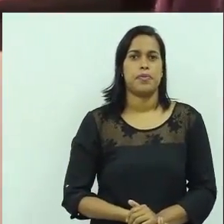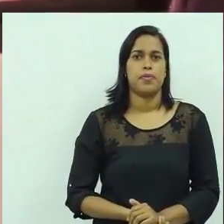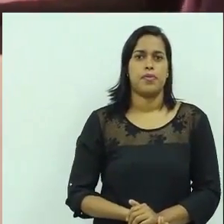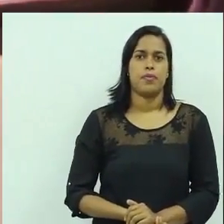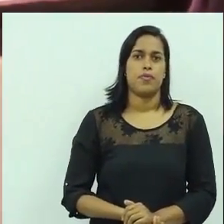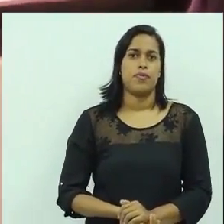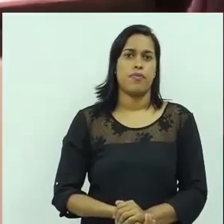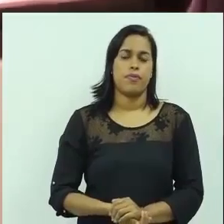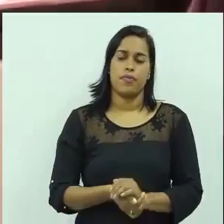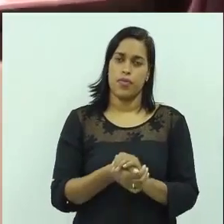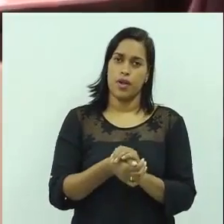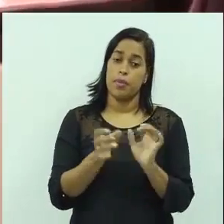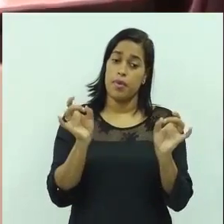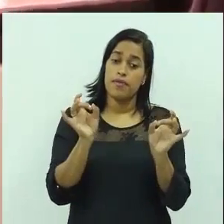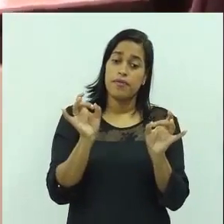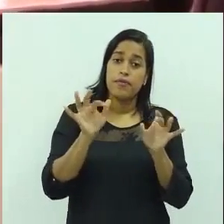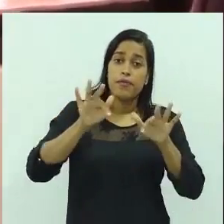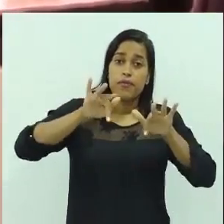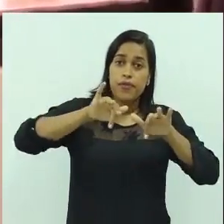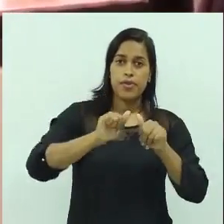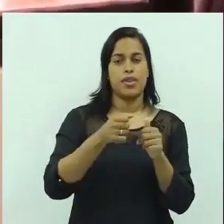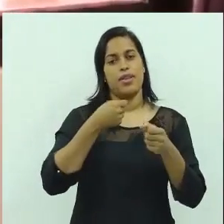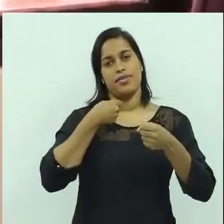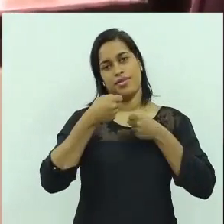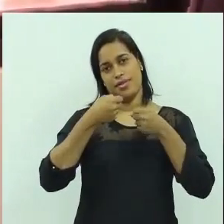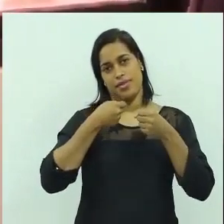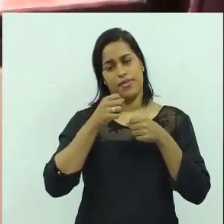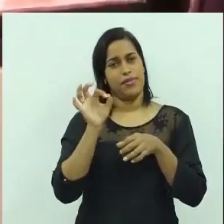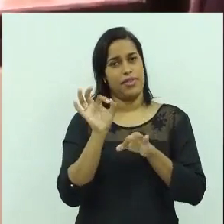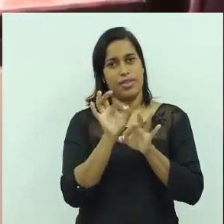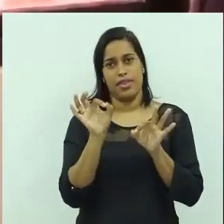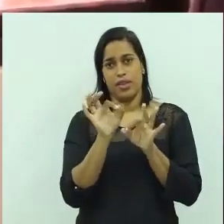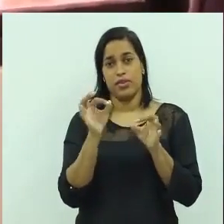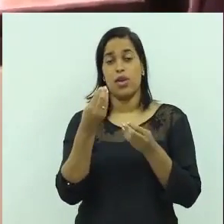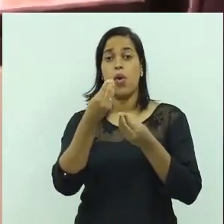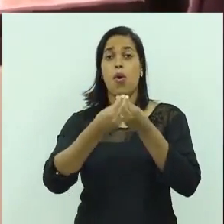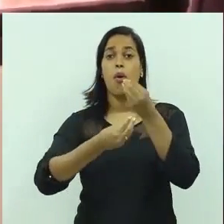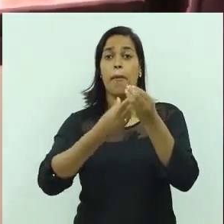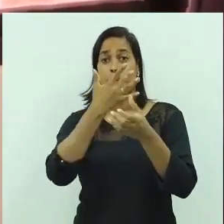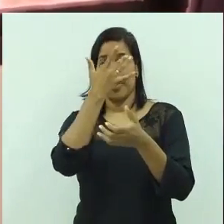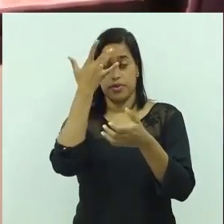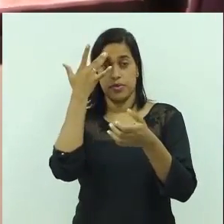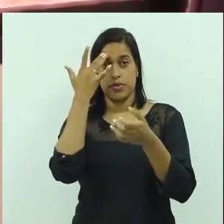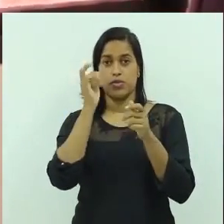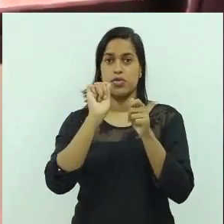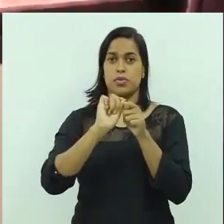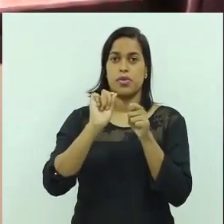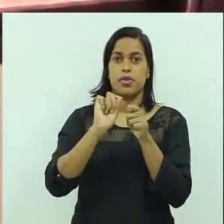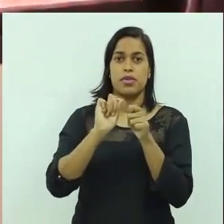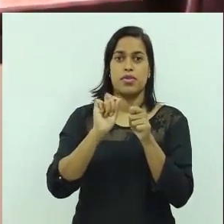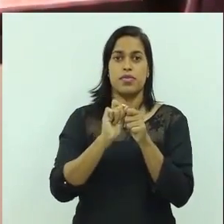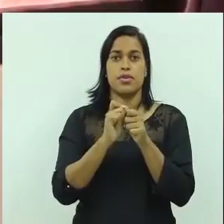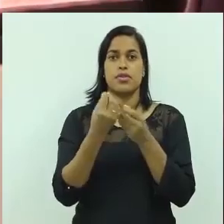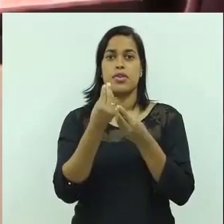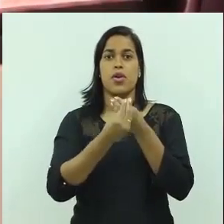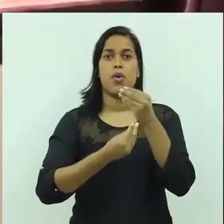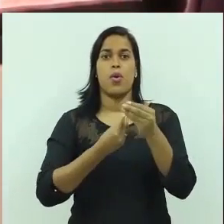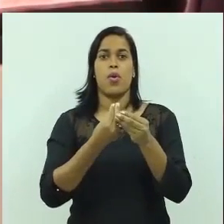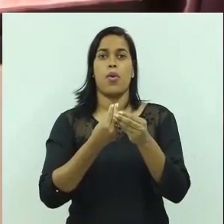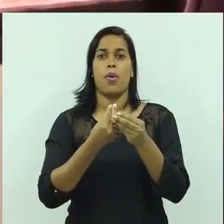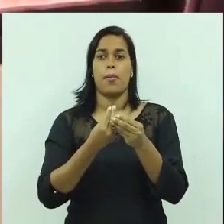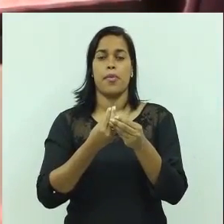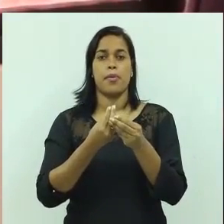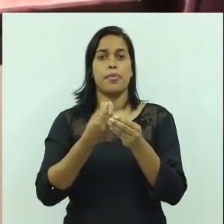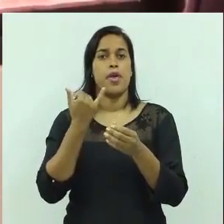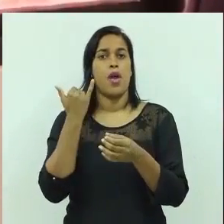gente fechando essa entrevista que está tão gostosa, como é que as pessoas podem fazer, enquanto candidatos, para